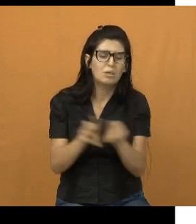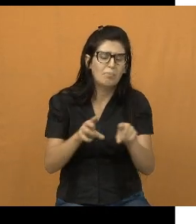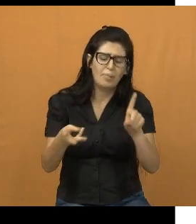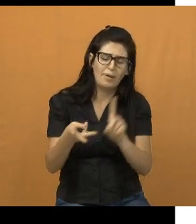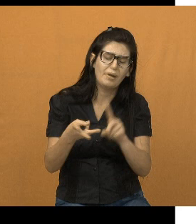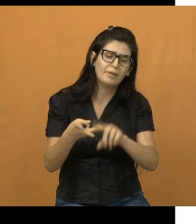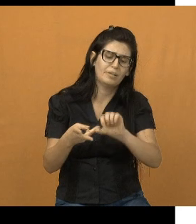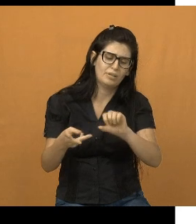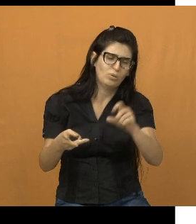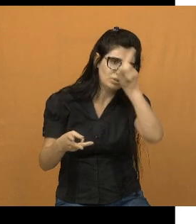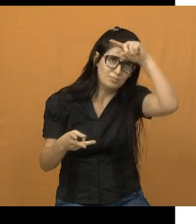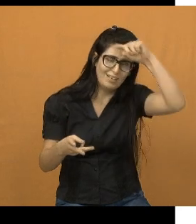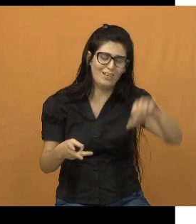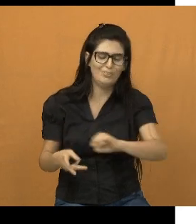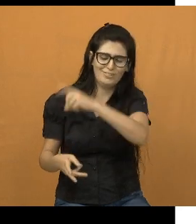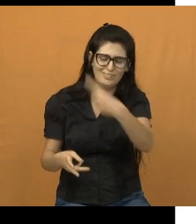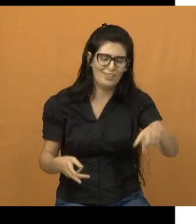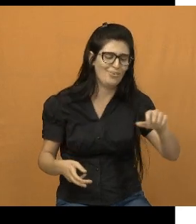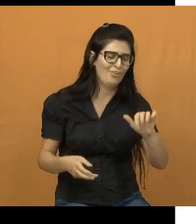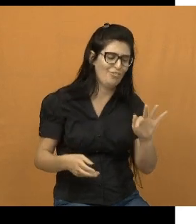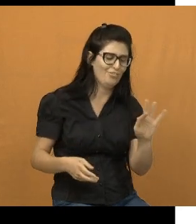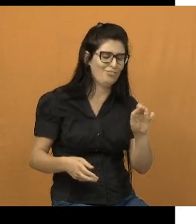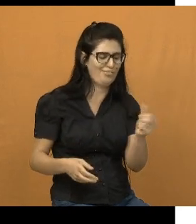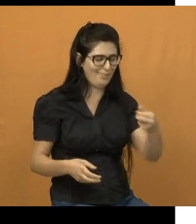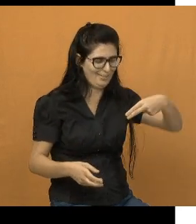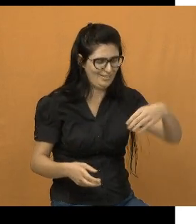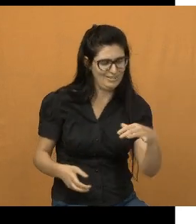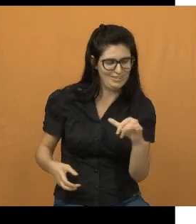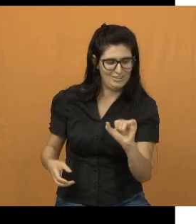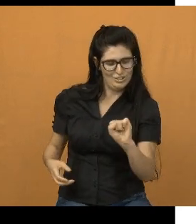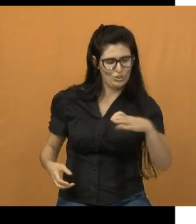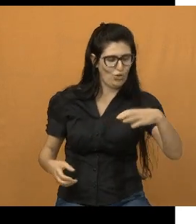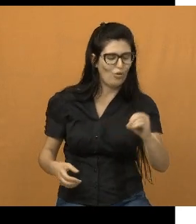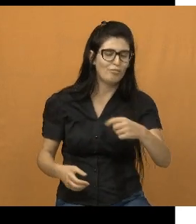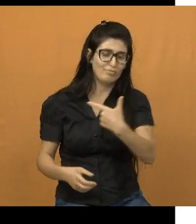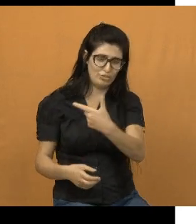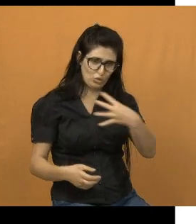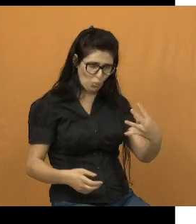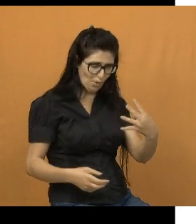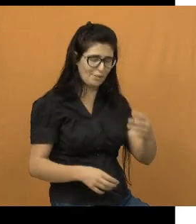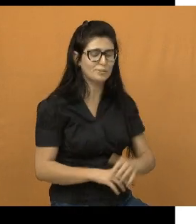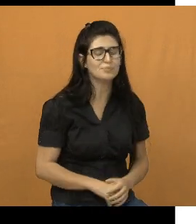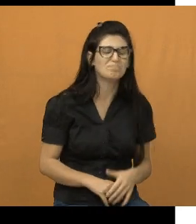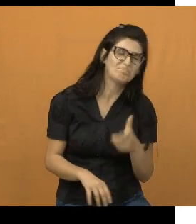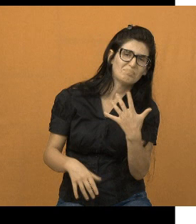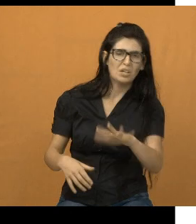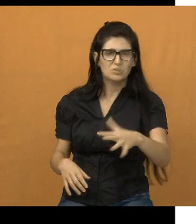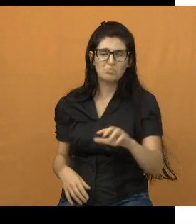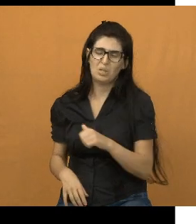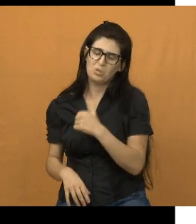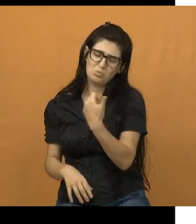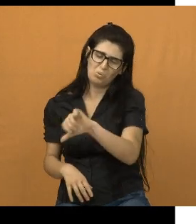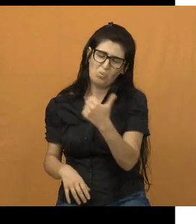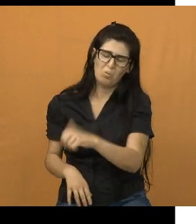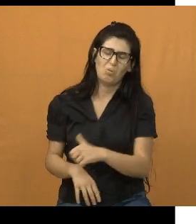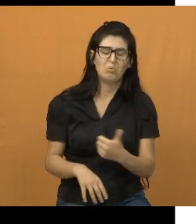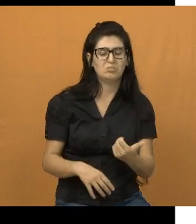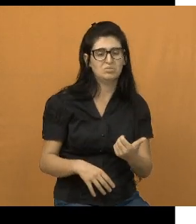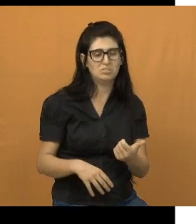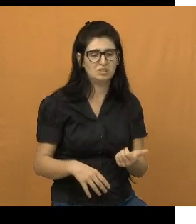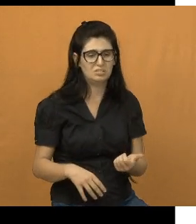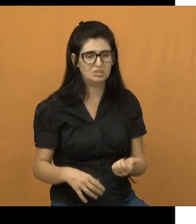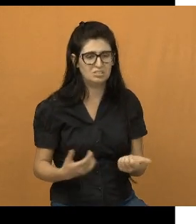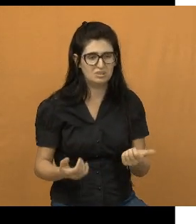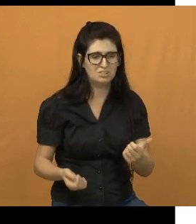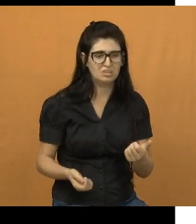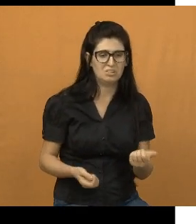24. E os demais mantêm a média de entre 11, 7 e 9 reais,